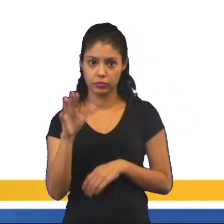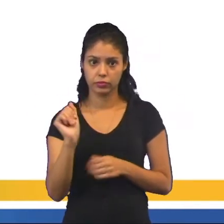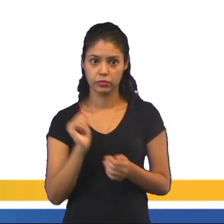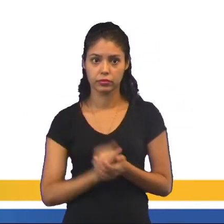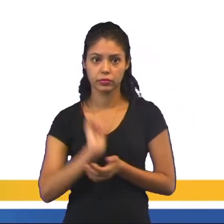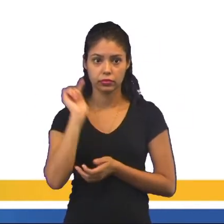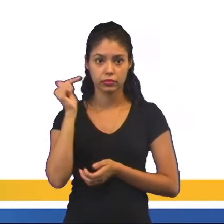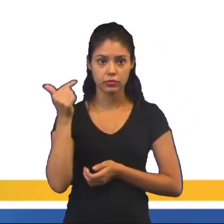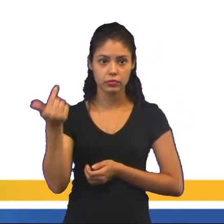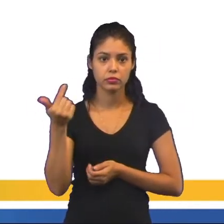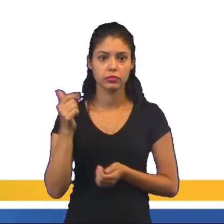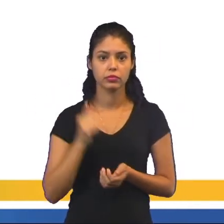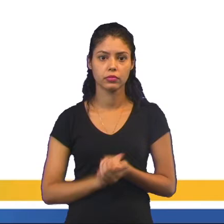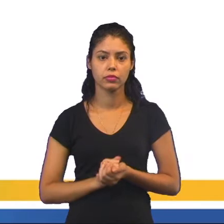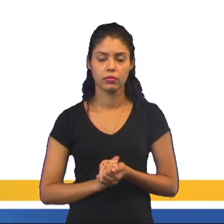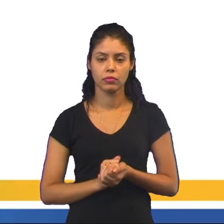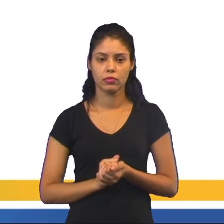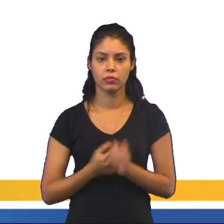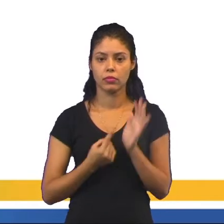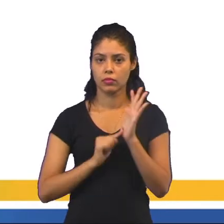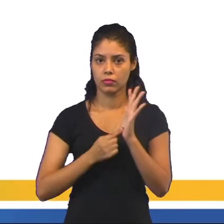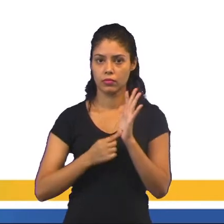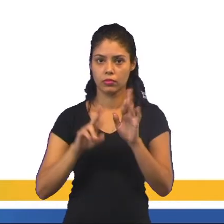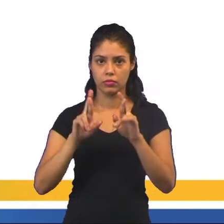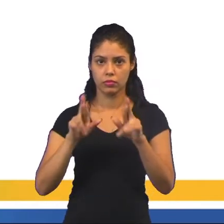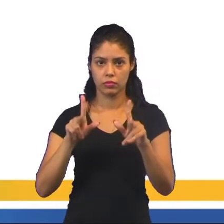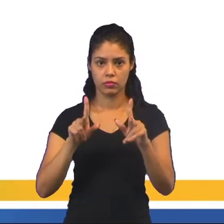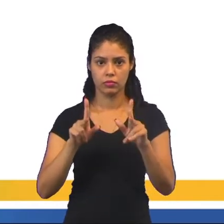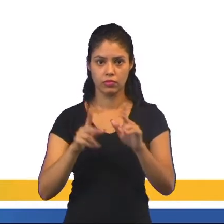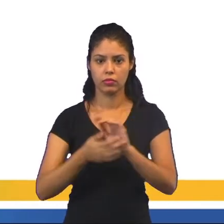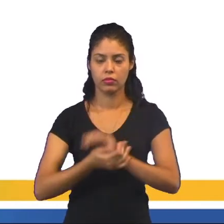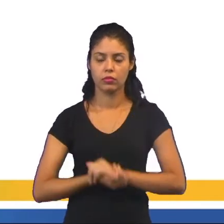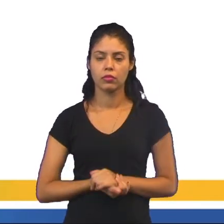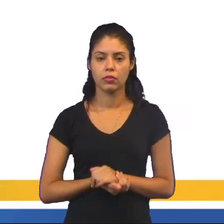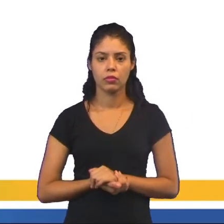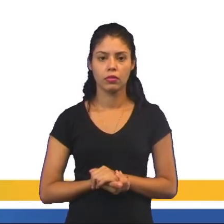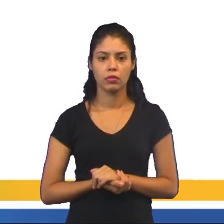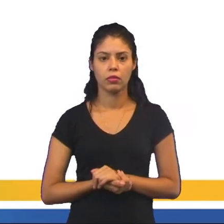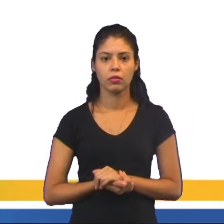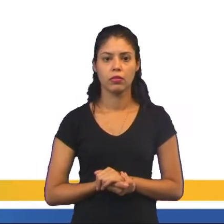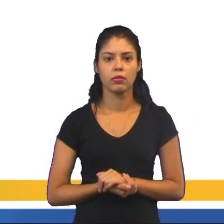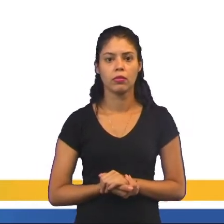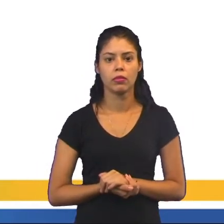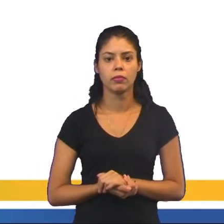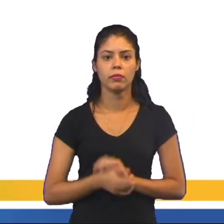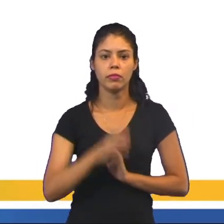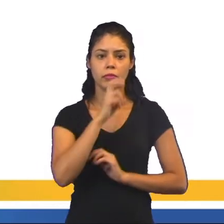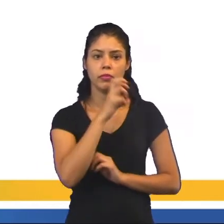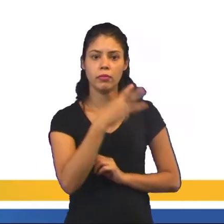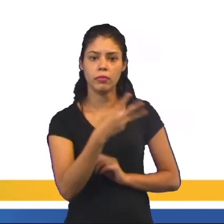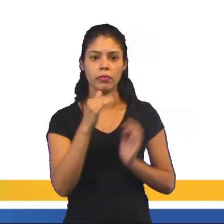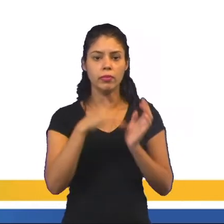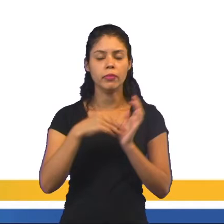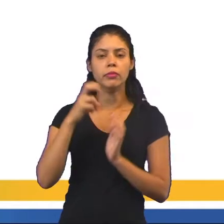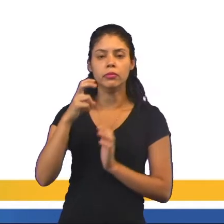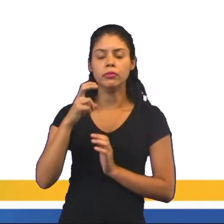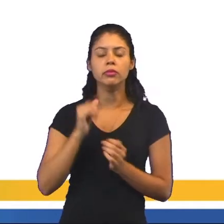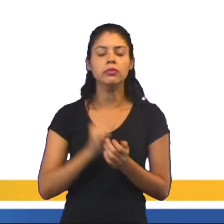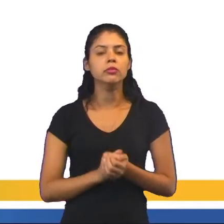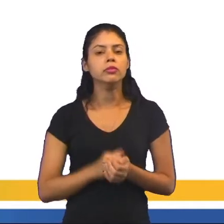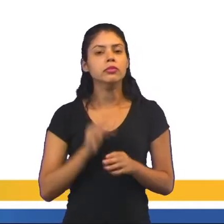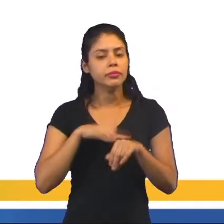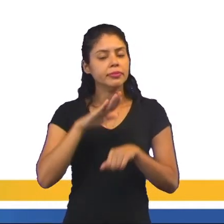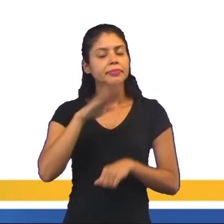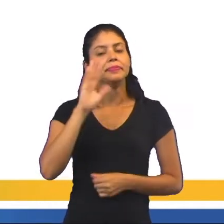com as outras retas, ou seja, com 2 ou 3, 4, 5 retas a mais.